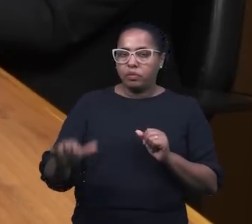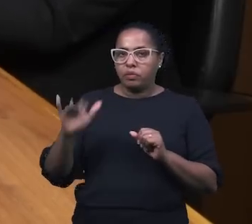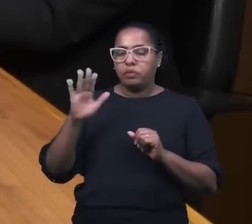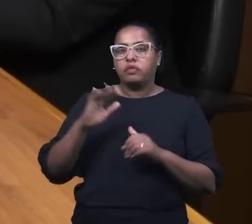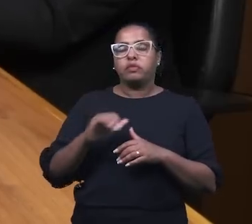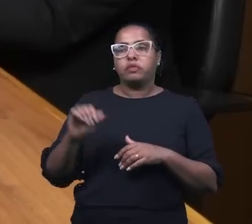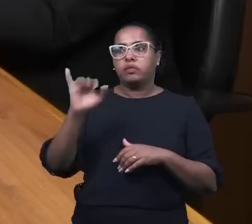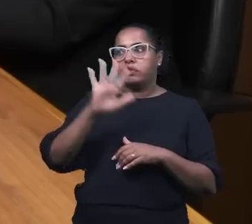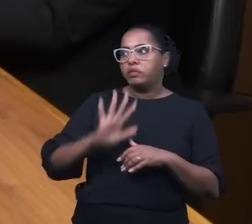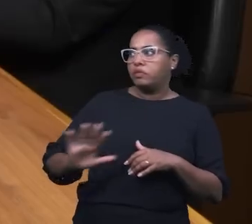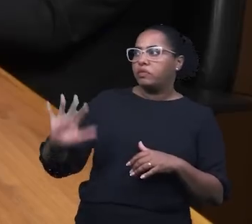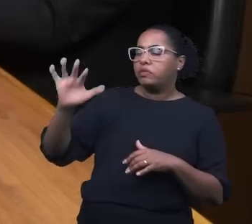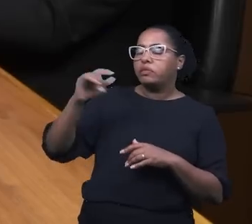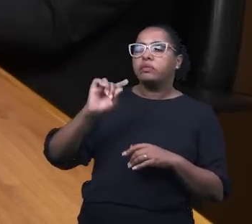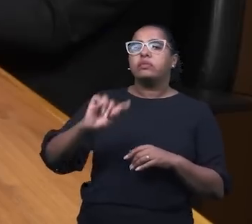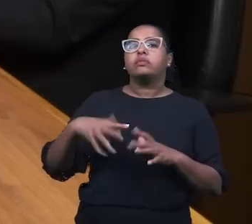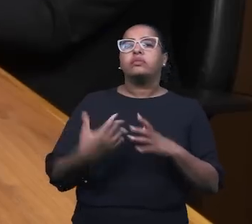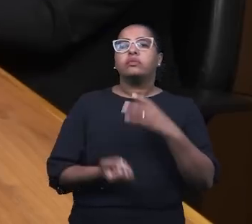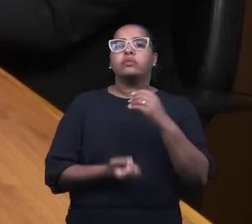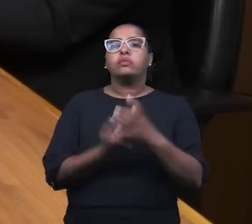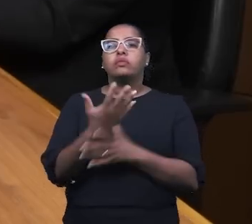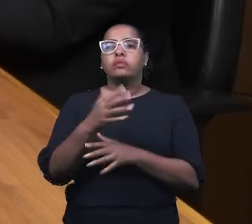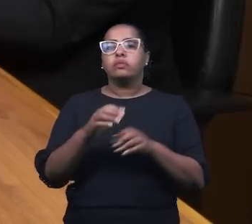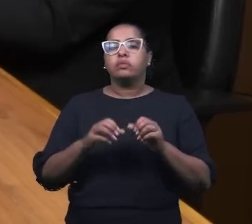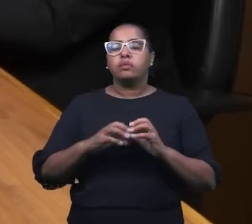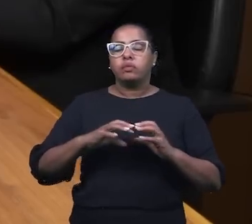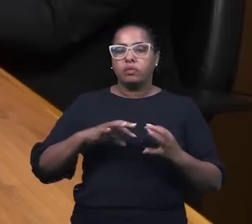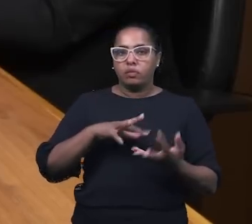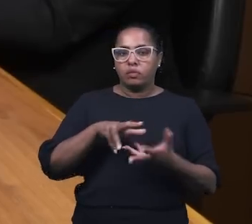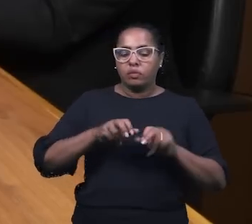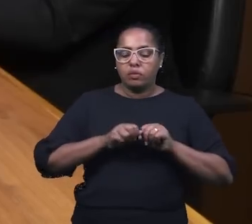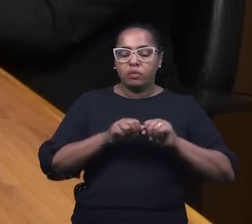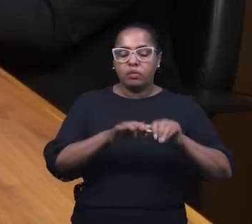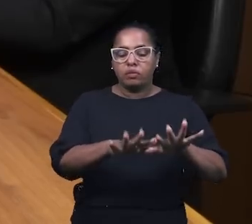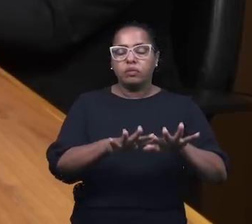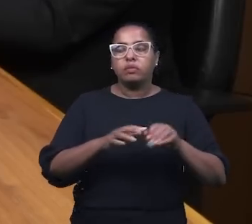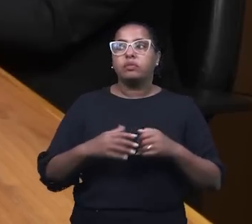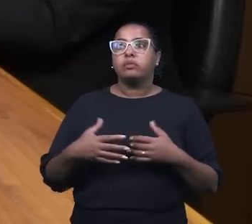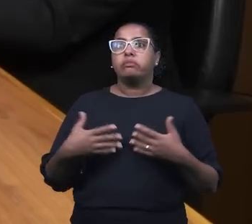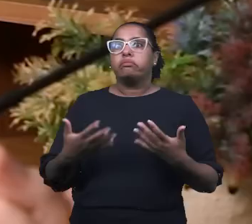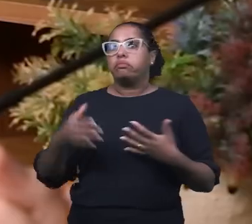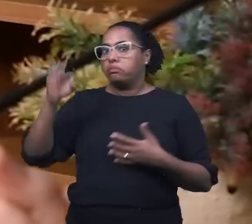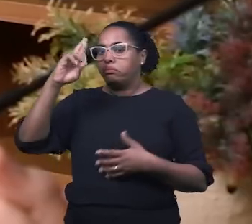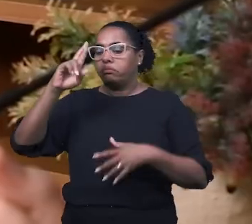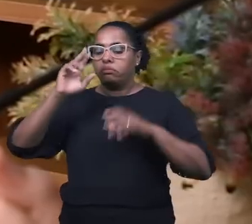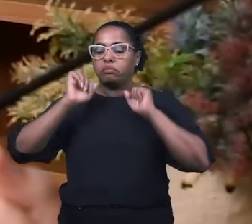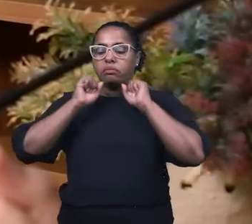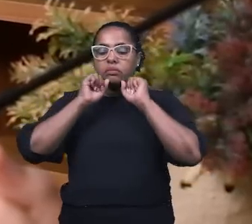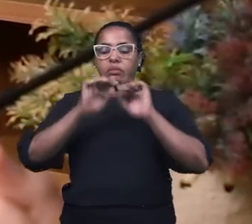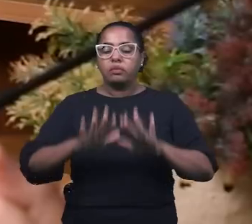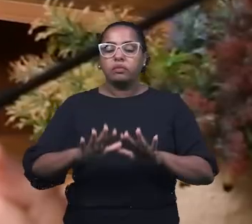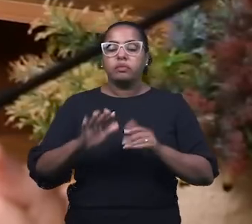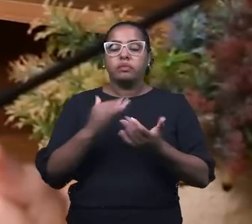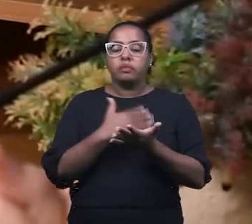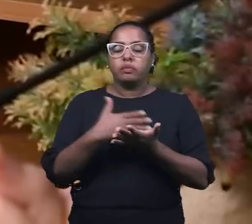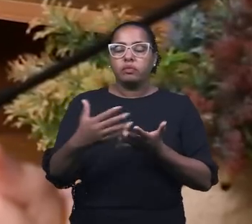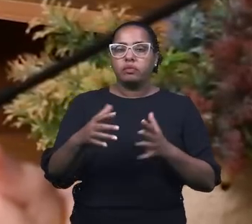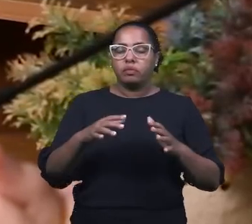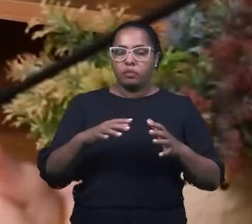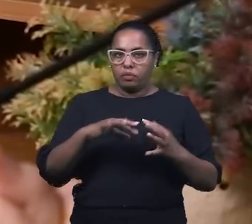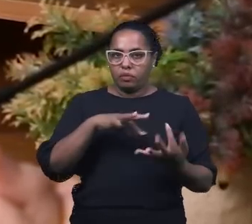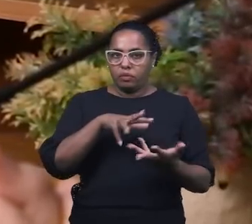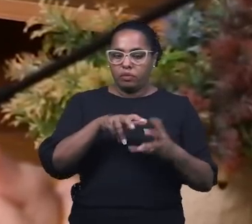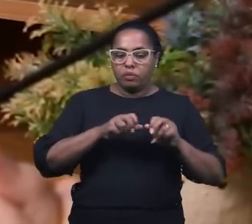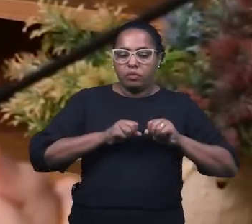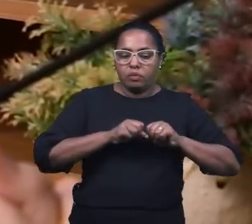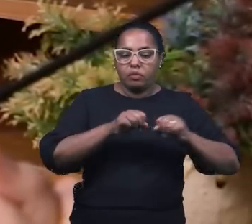animações, e aí veio a pandemia. Então foi uma bênção da parte do Senhor para nós, porque quando começou a pandemia, que as